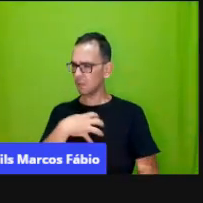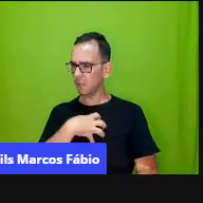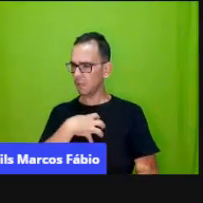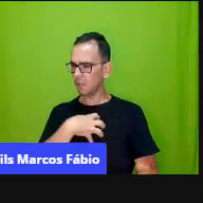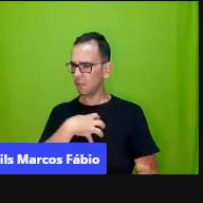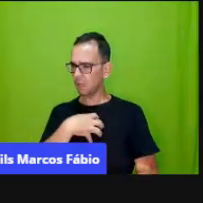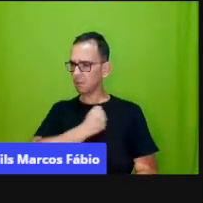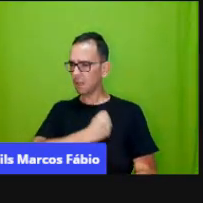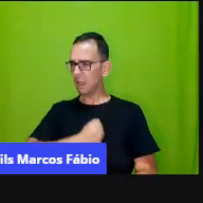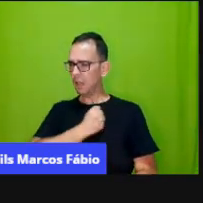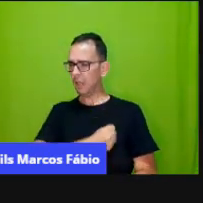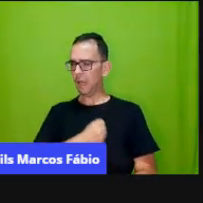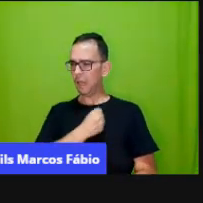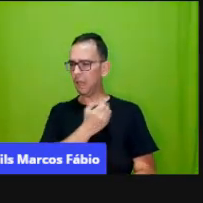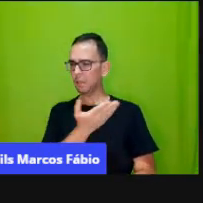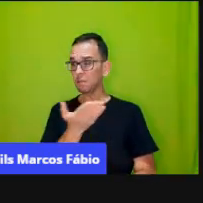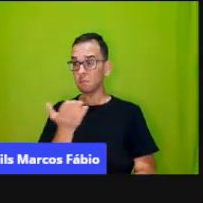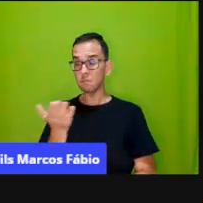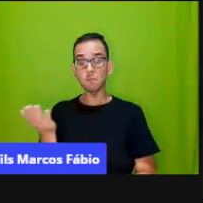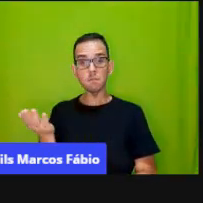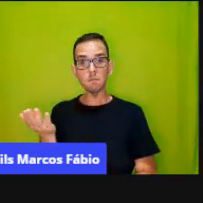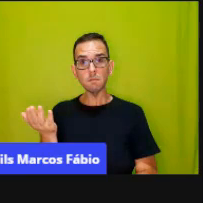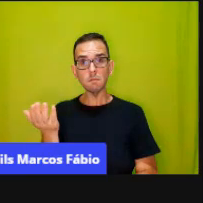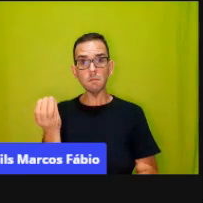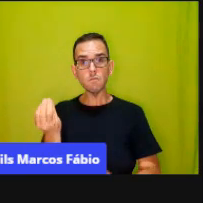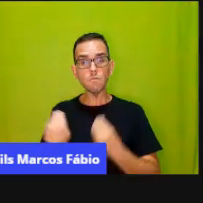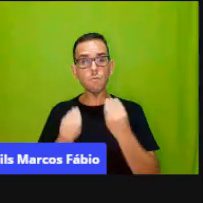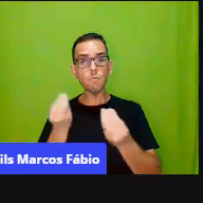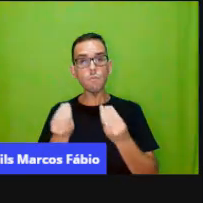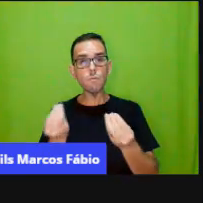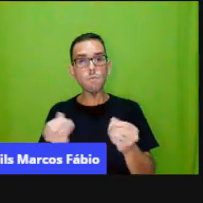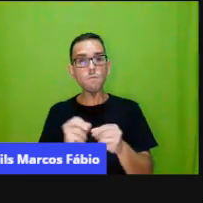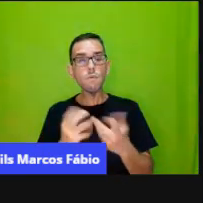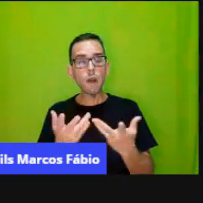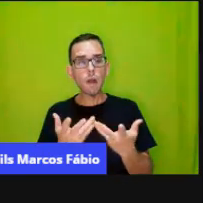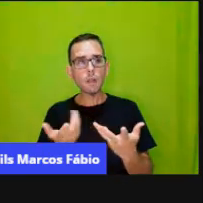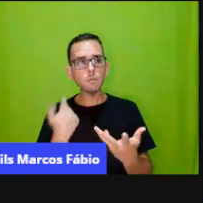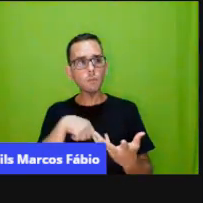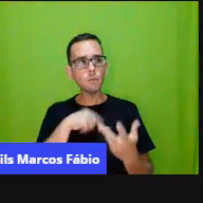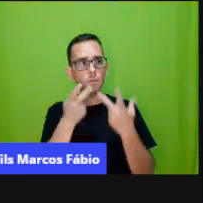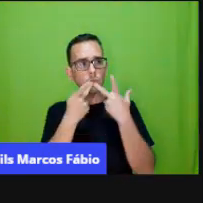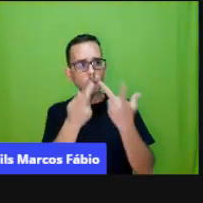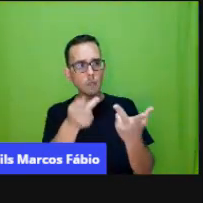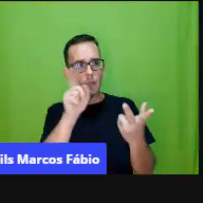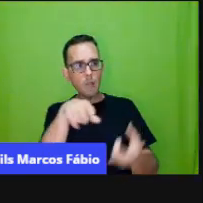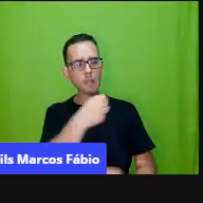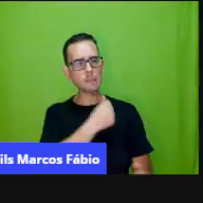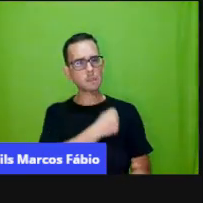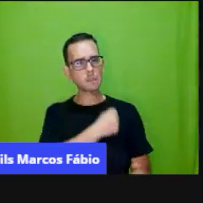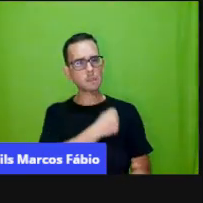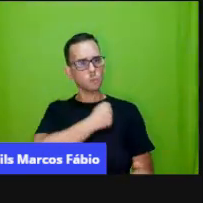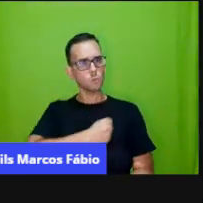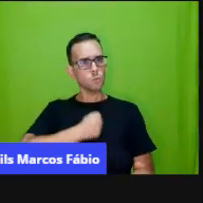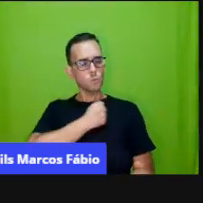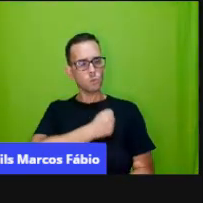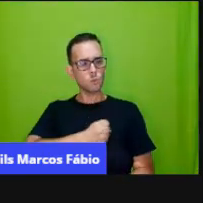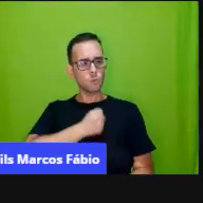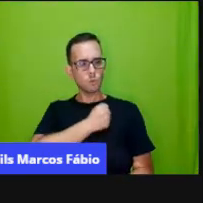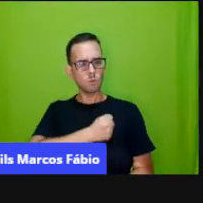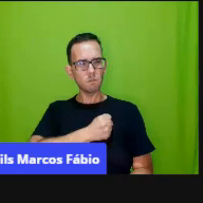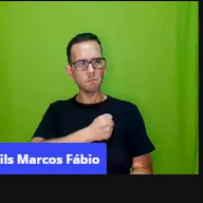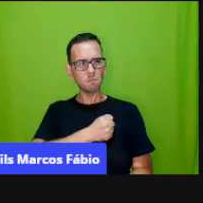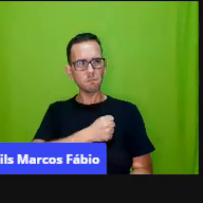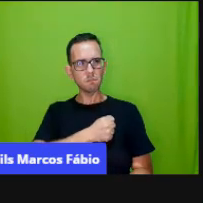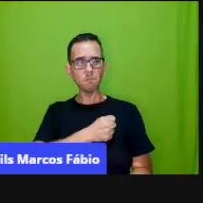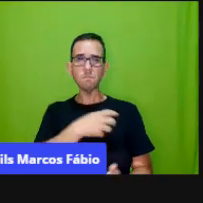pessoas? De que forma esses animais lidam com isso? Isso a gente poderia chamar de saudade? Nós temos muitas restrições no